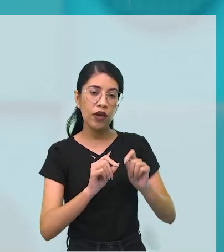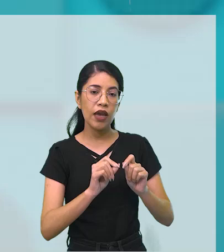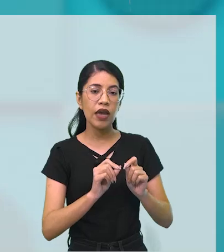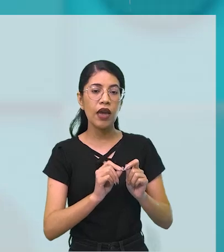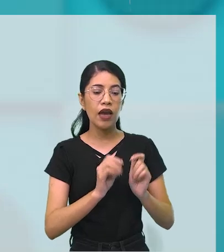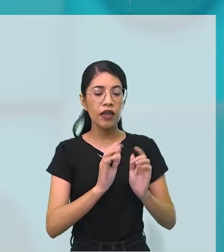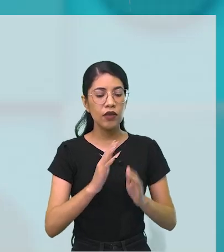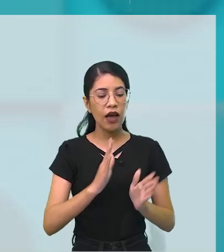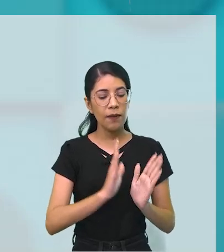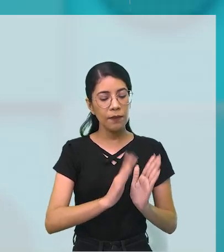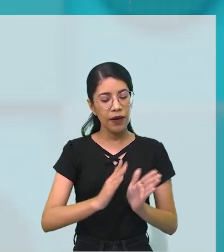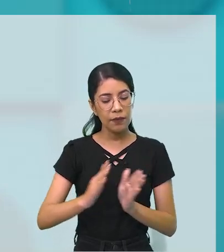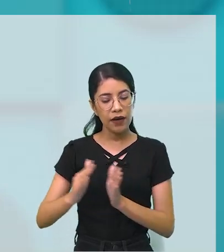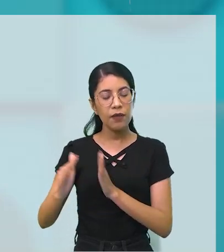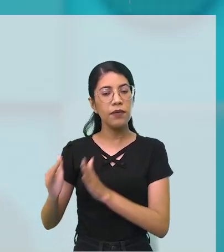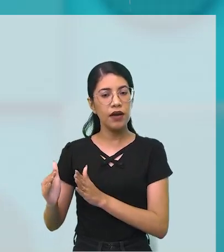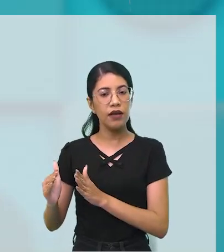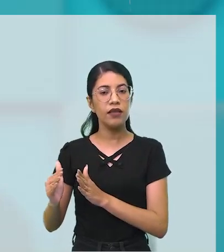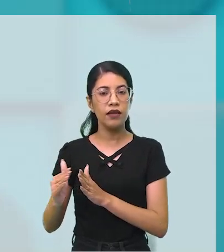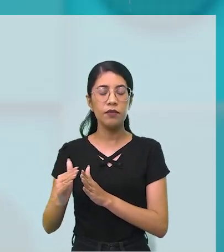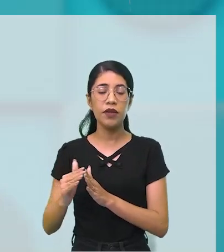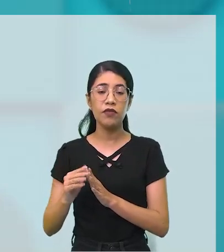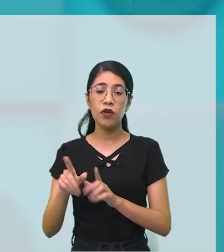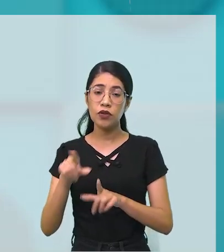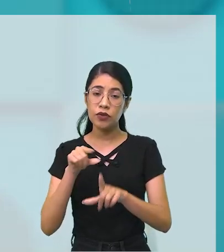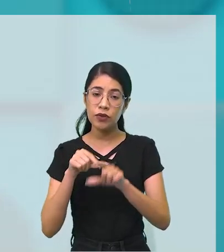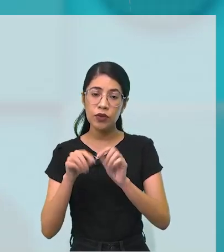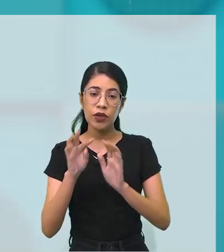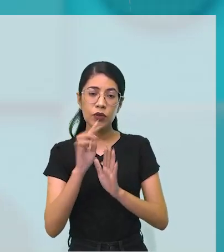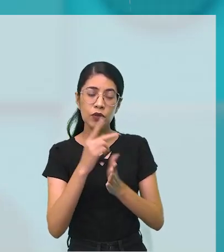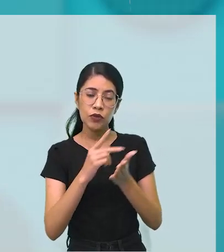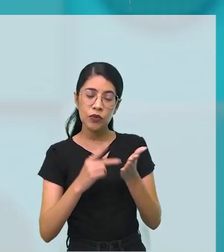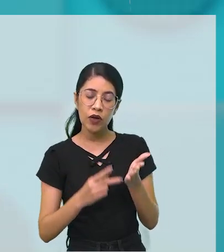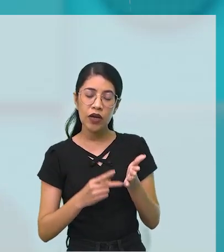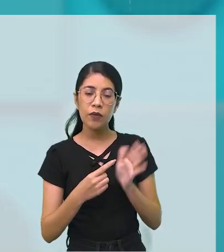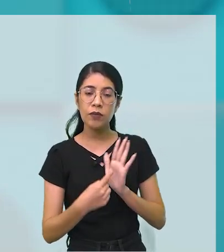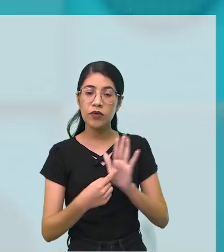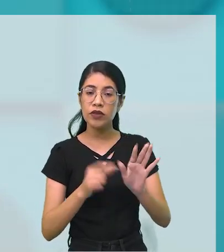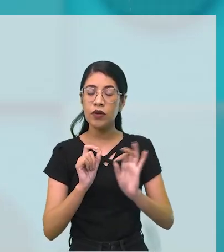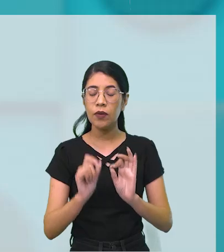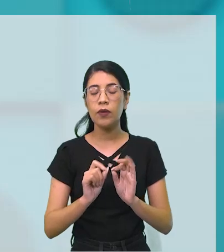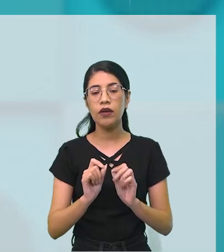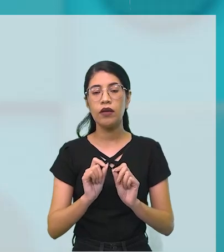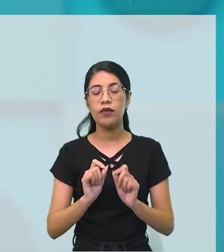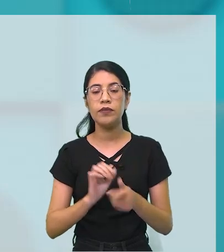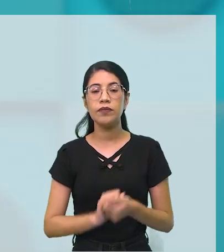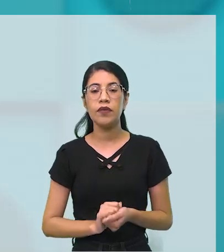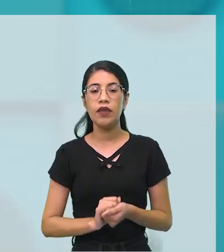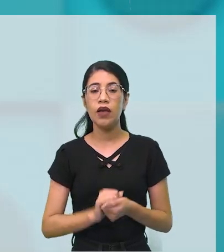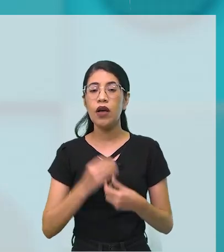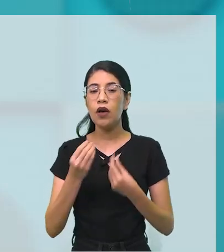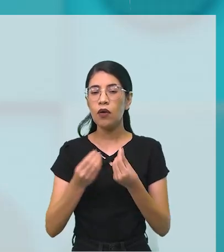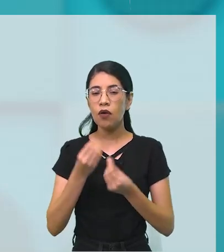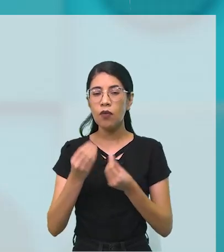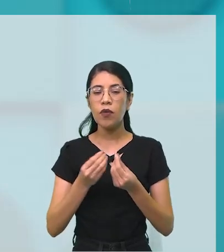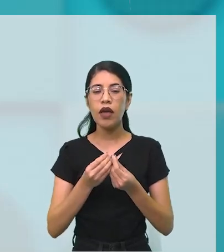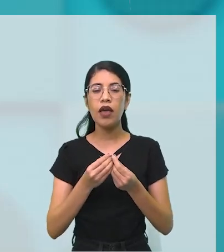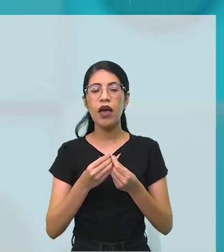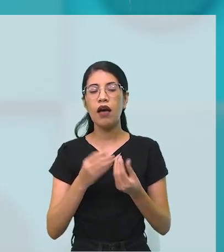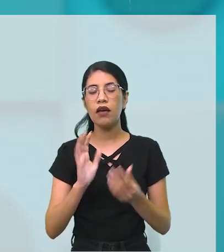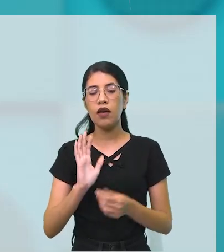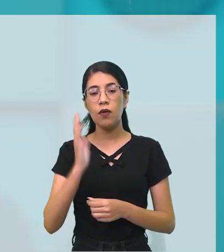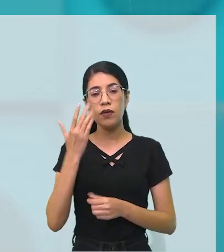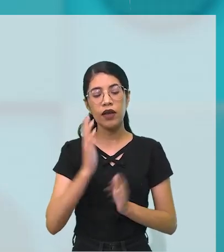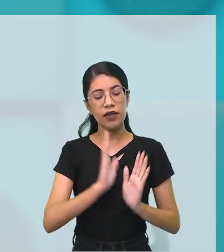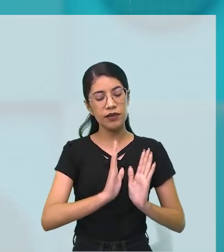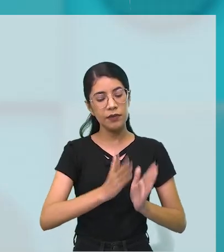de passagem de tempo, foi bem selecionado para mostrar exatamente isso, essa leitura do tempo nas